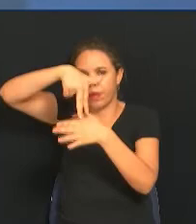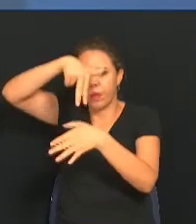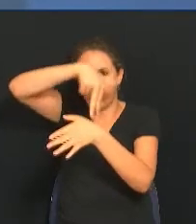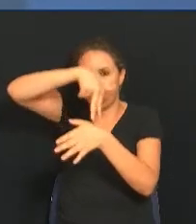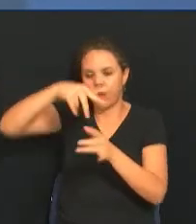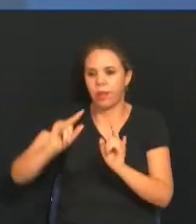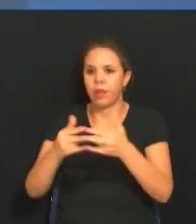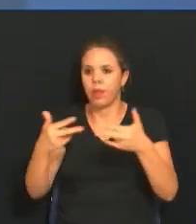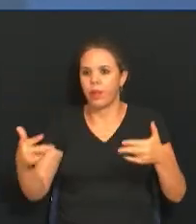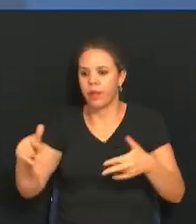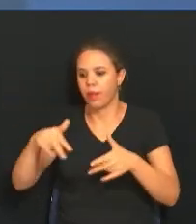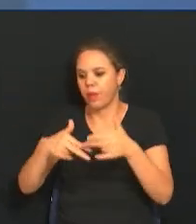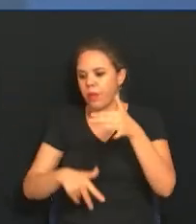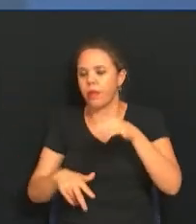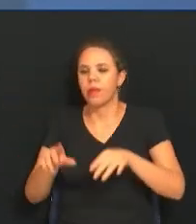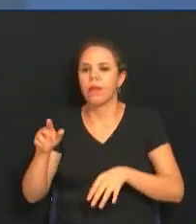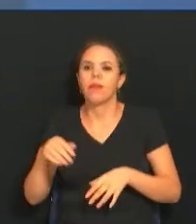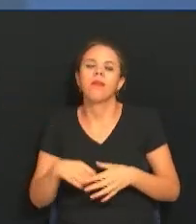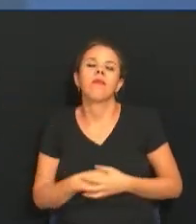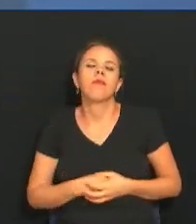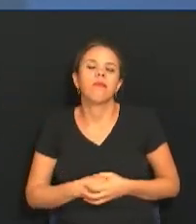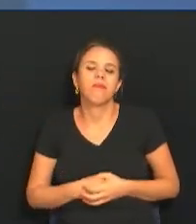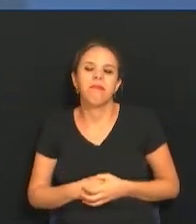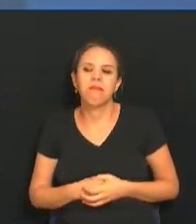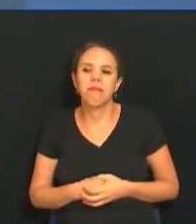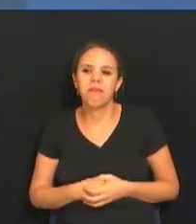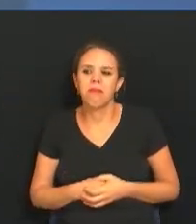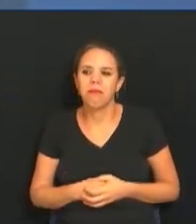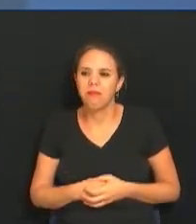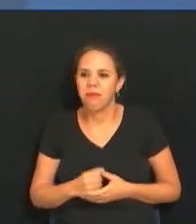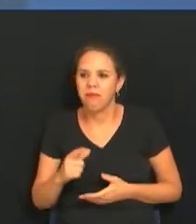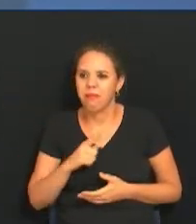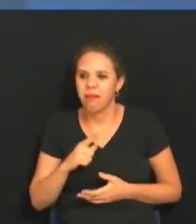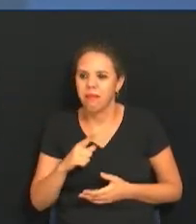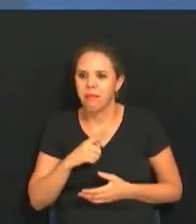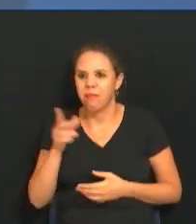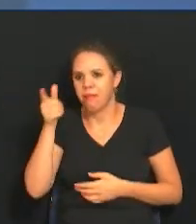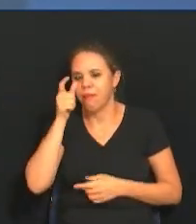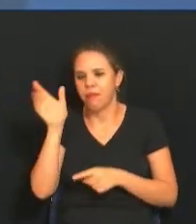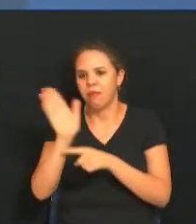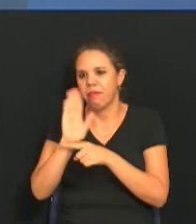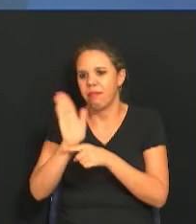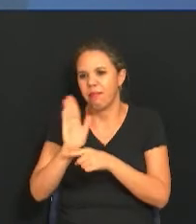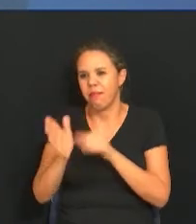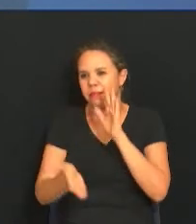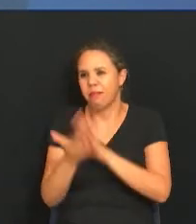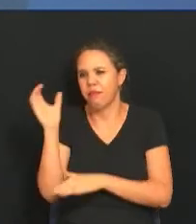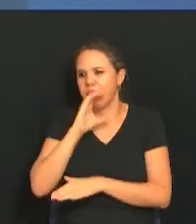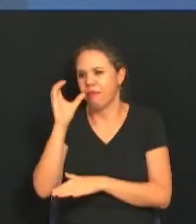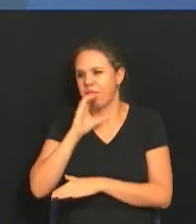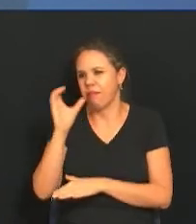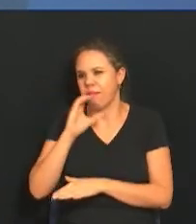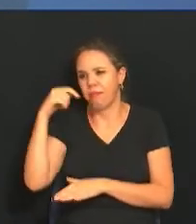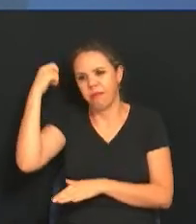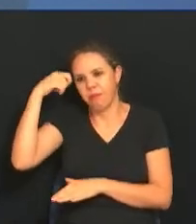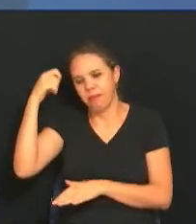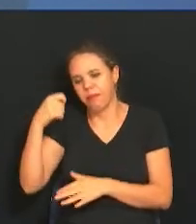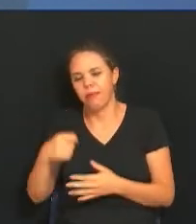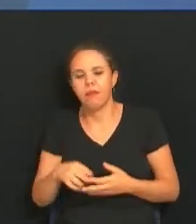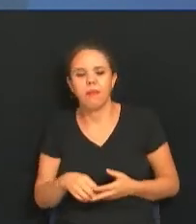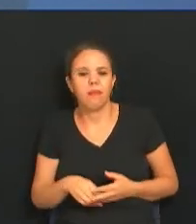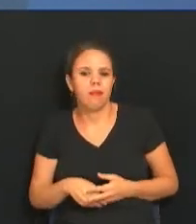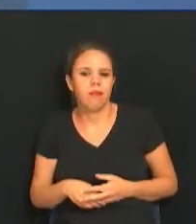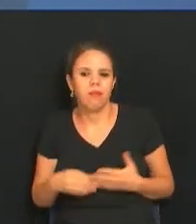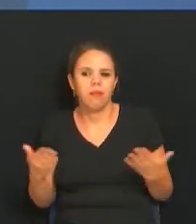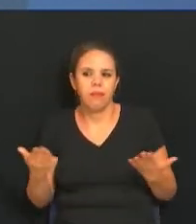faz uma série de exercícios, hoje a gente vê muito isso nos filmes, né? Nas fugas, nos artistas e tal. Então, hoje,